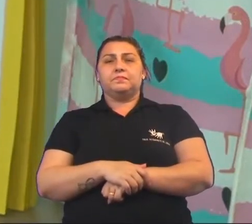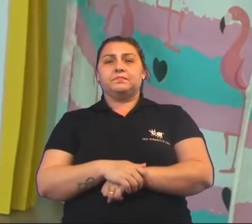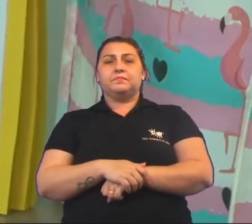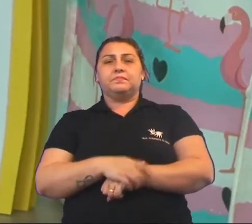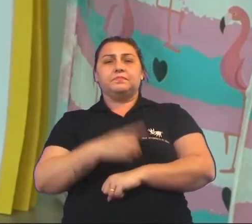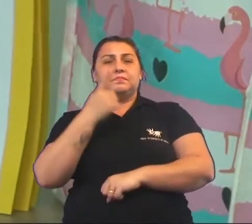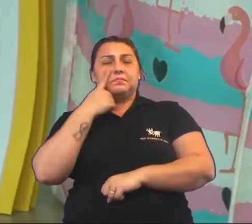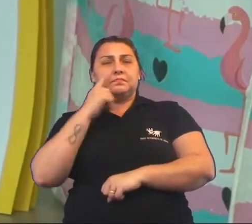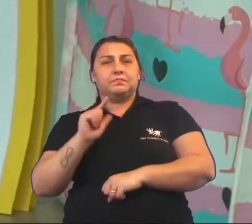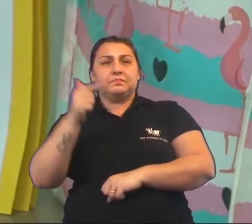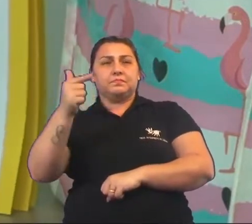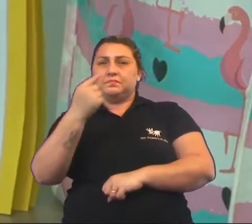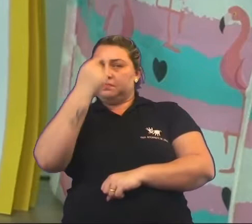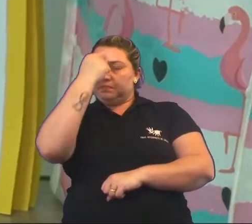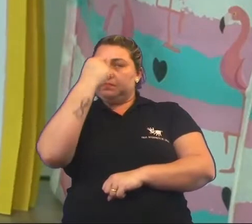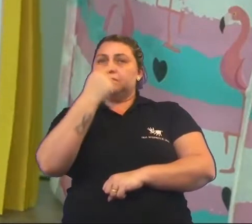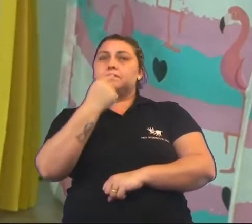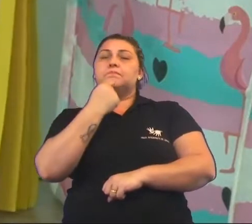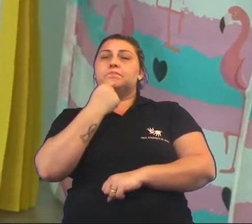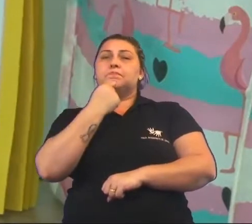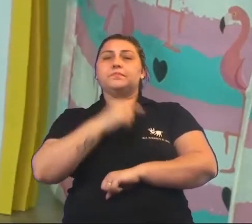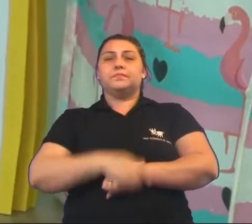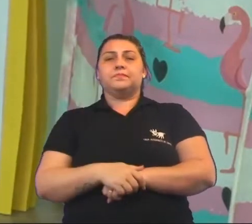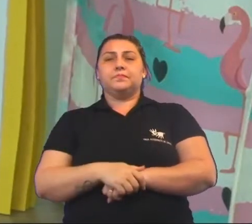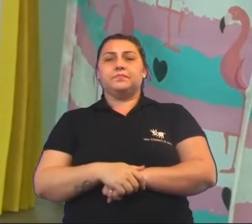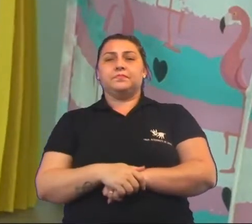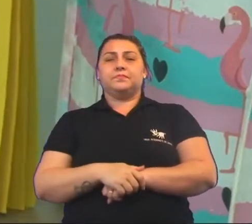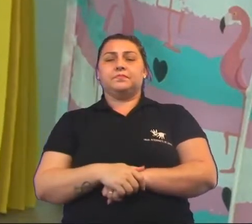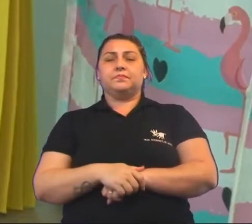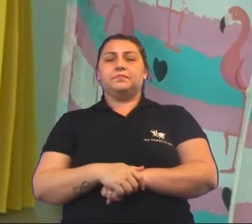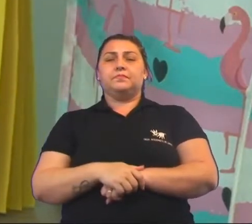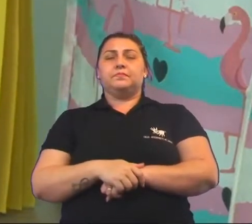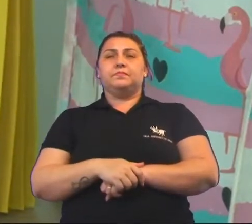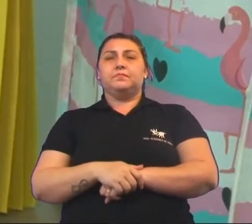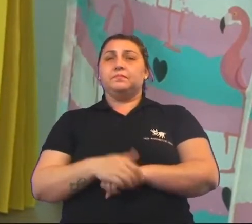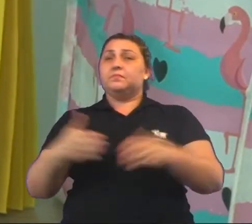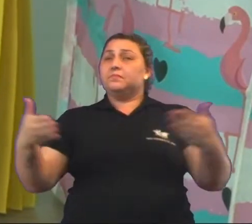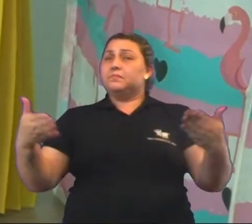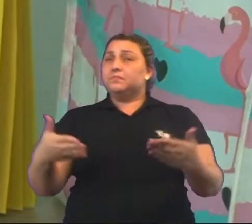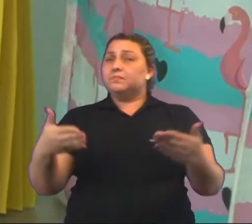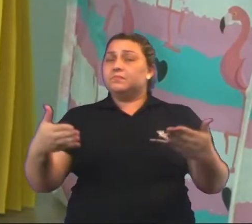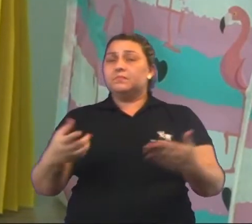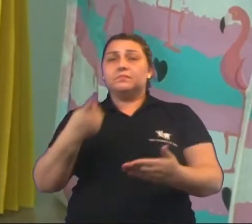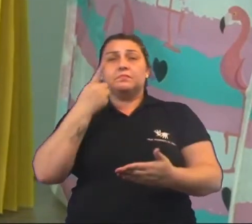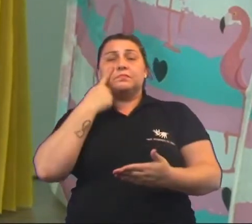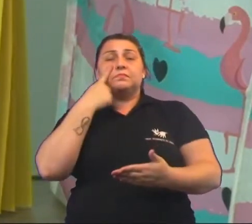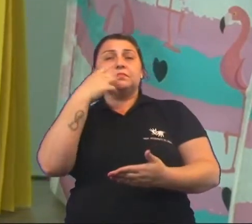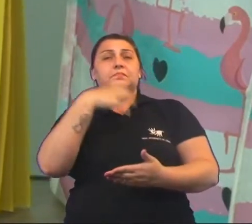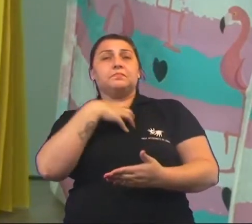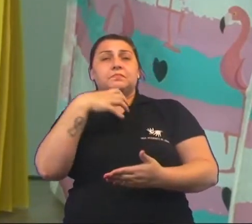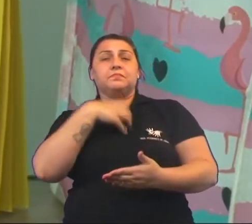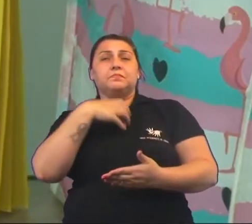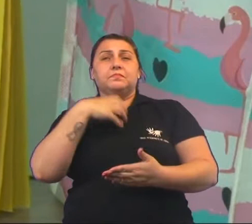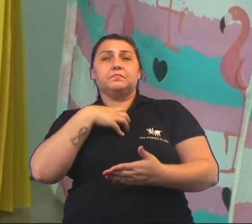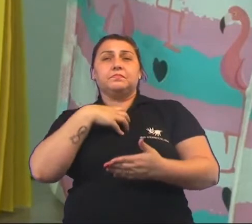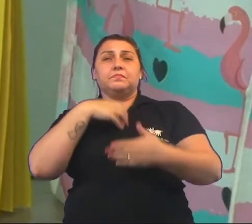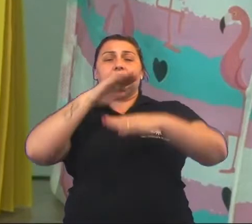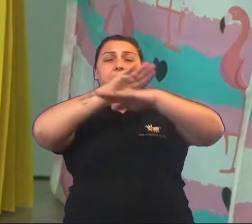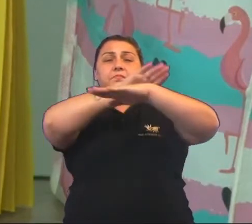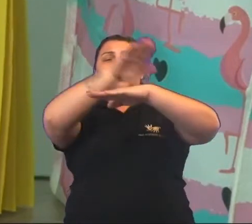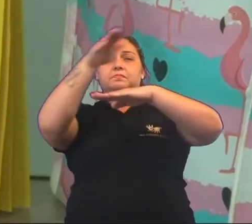Vamos para a próxima imagem. E agora, observe o formato do